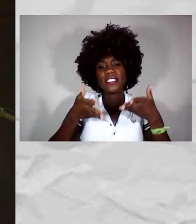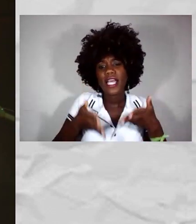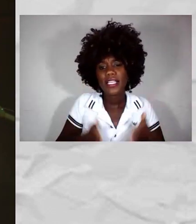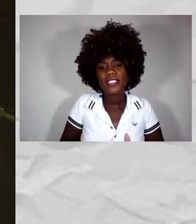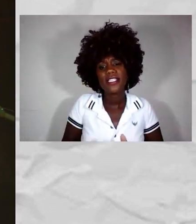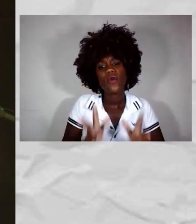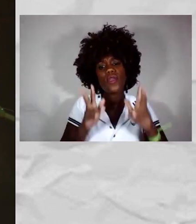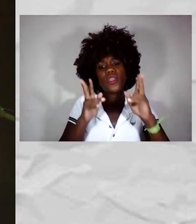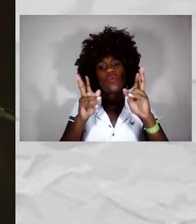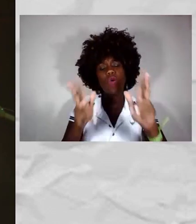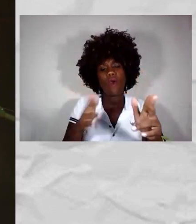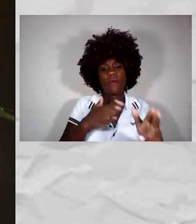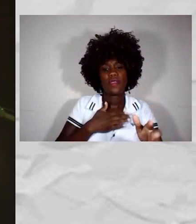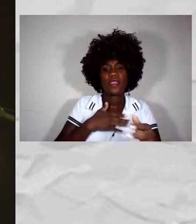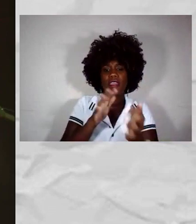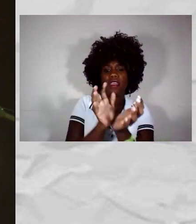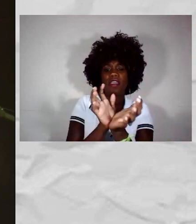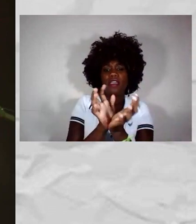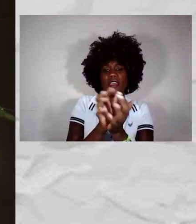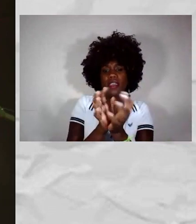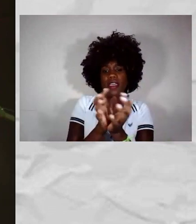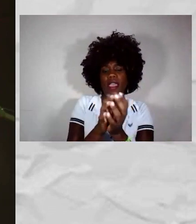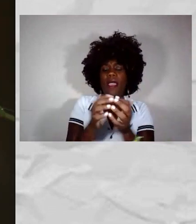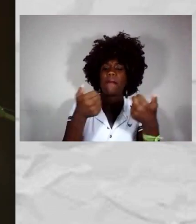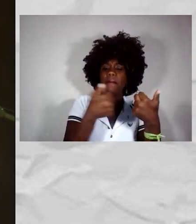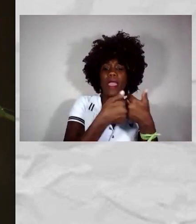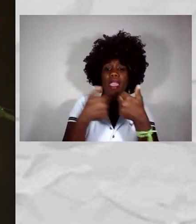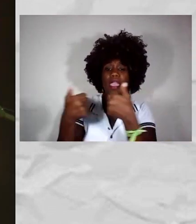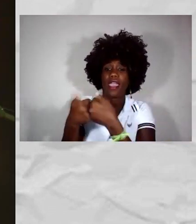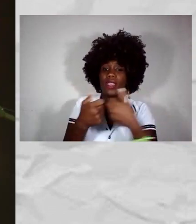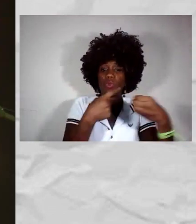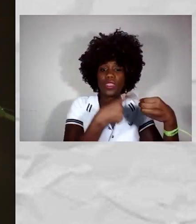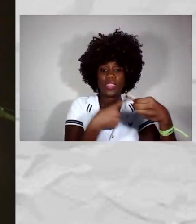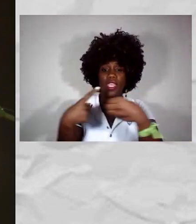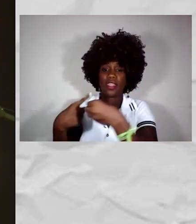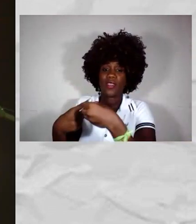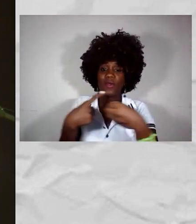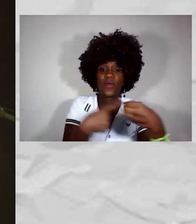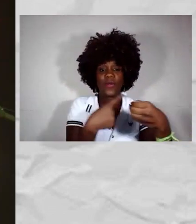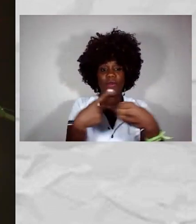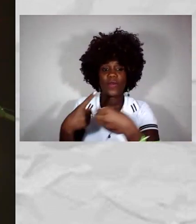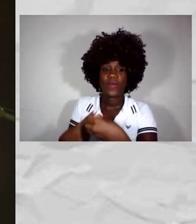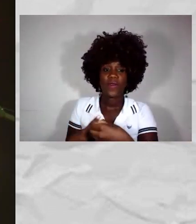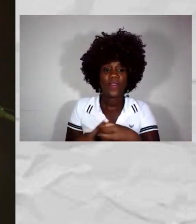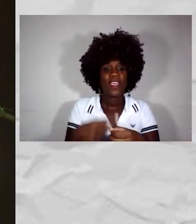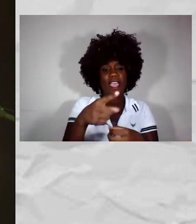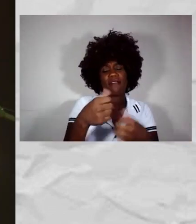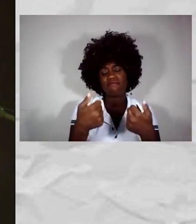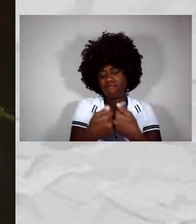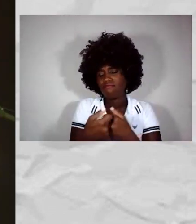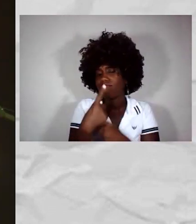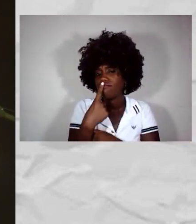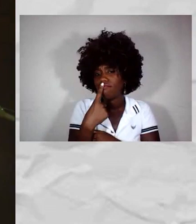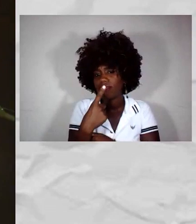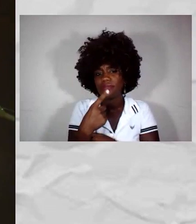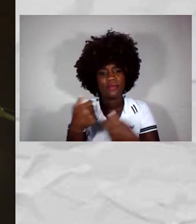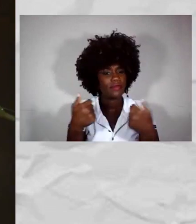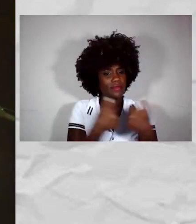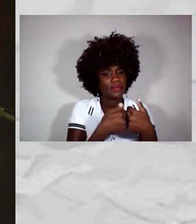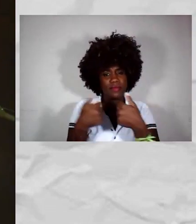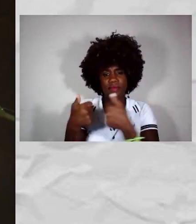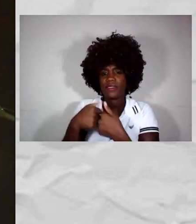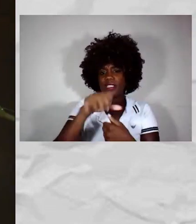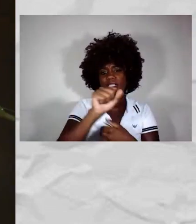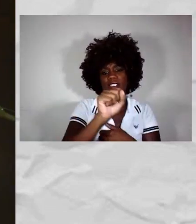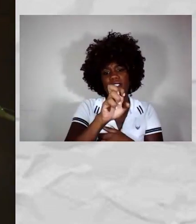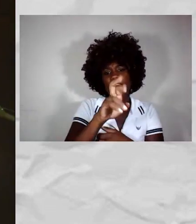em Pernambuco, vizinho de Guaraci. É um cabelinho de sapo à distância de Sertânia para Guaraci,